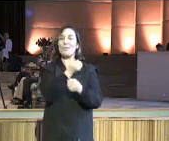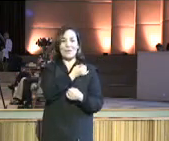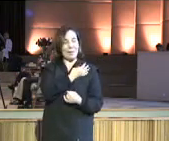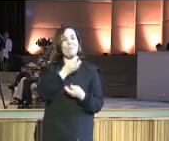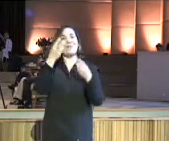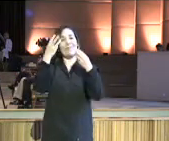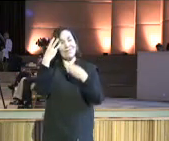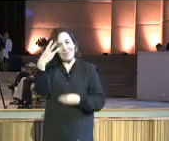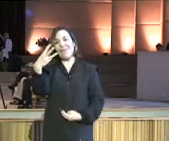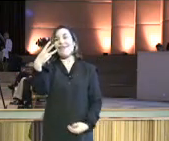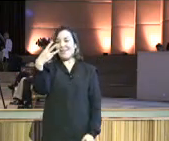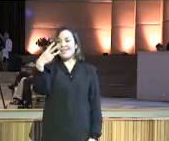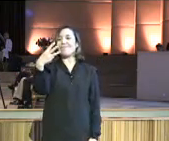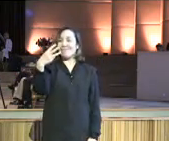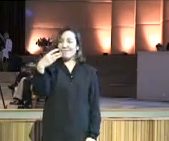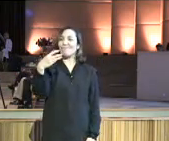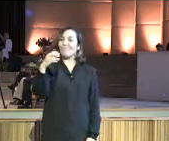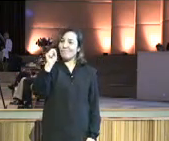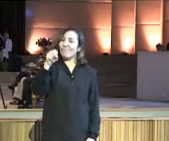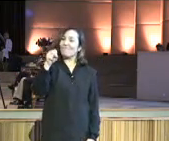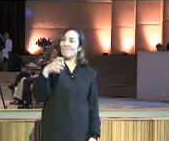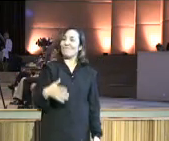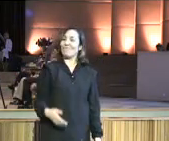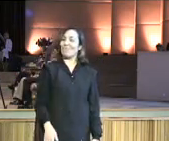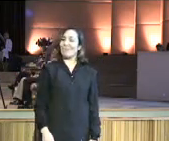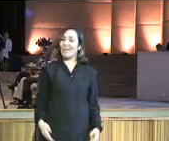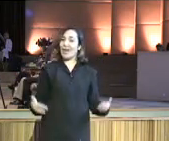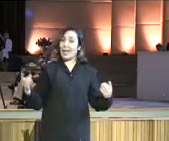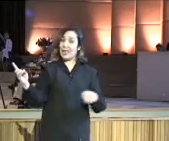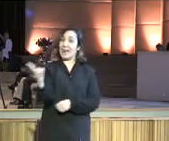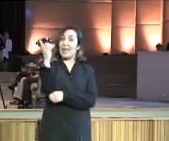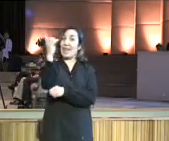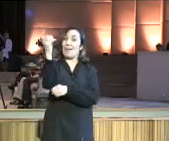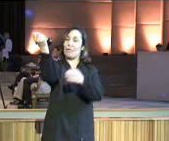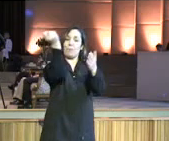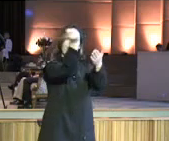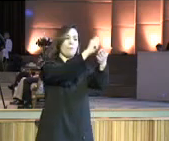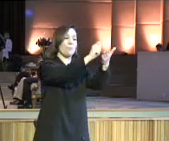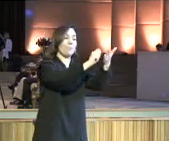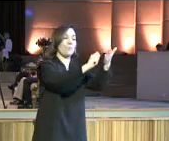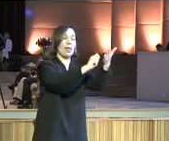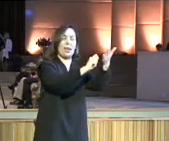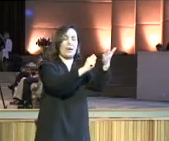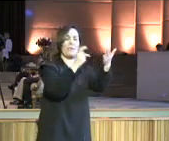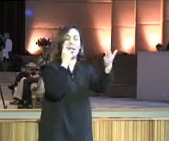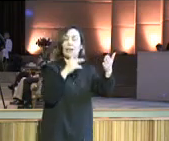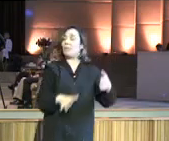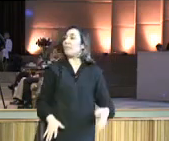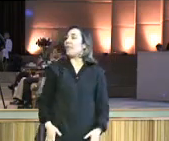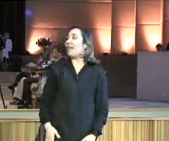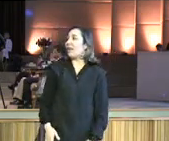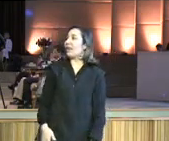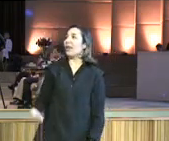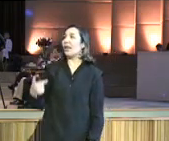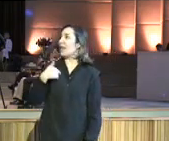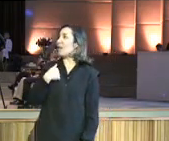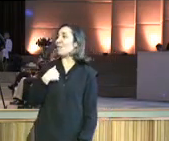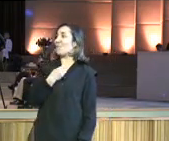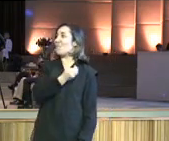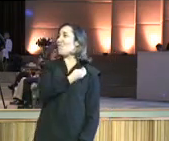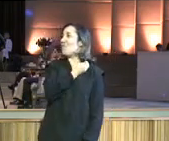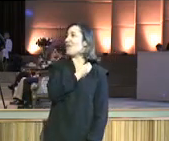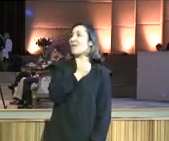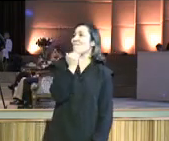E a ideia de Davi é o seguinte: olha, realmente não tem jeito para mim se o Senhor não confundir as